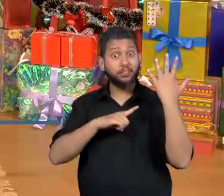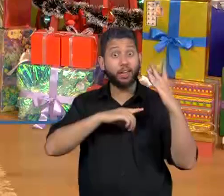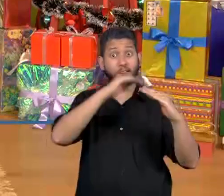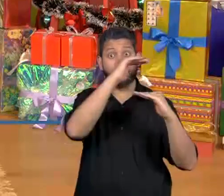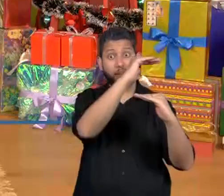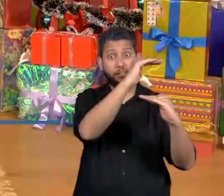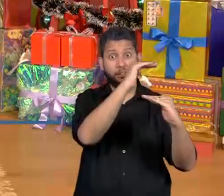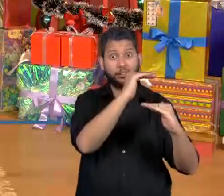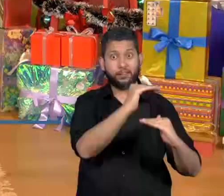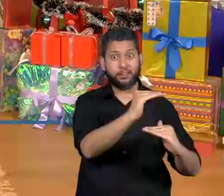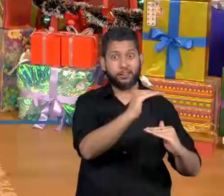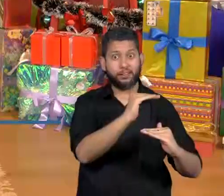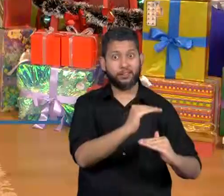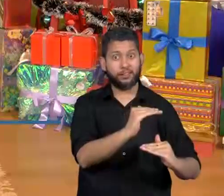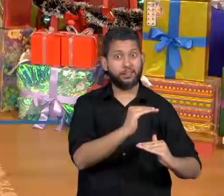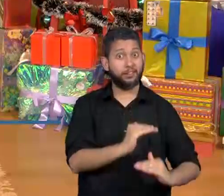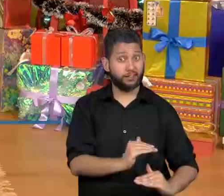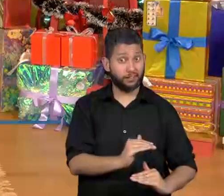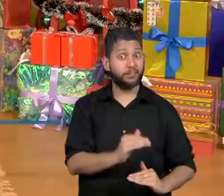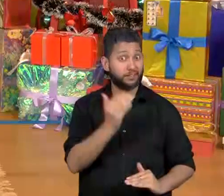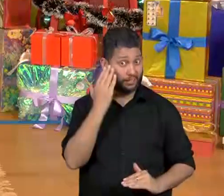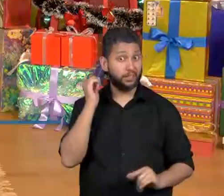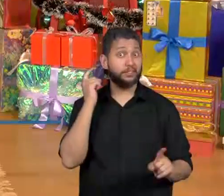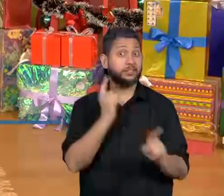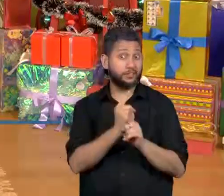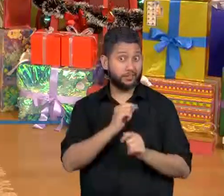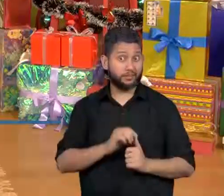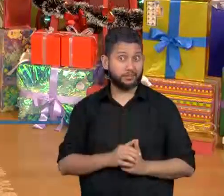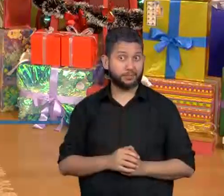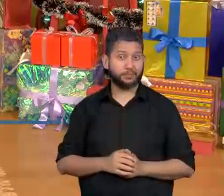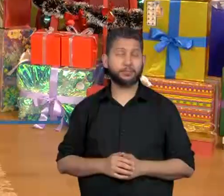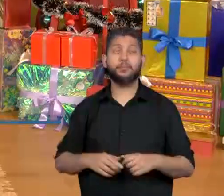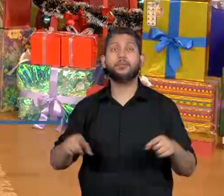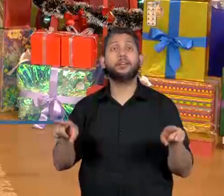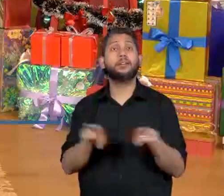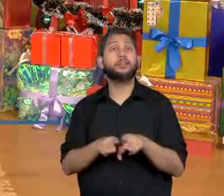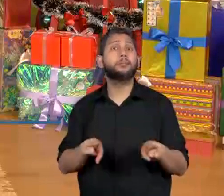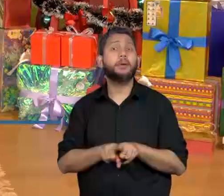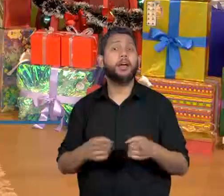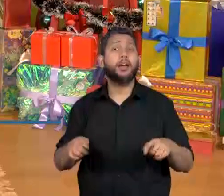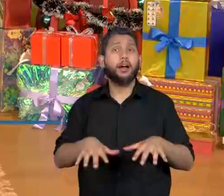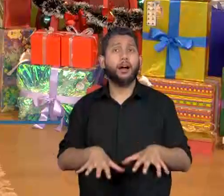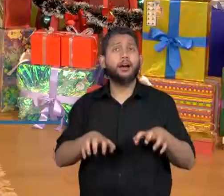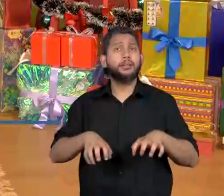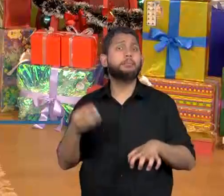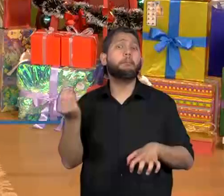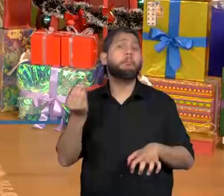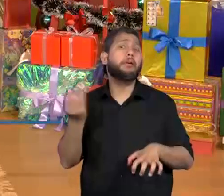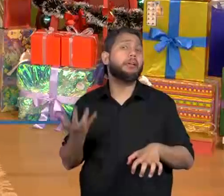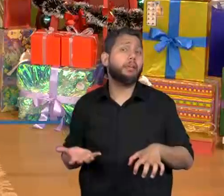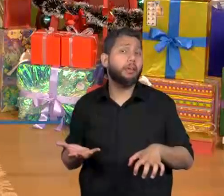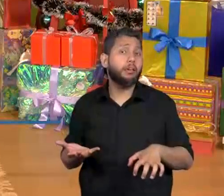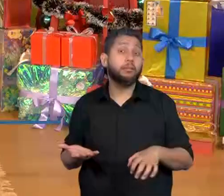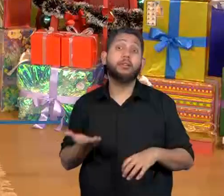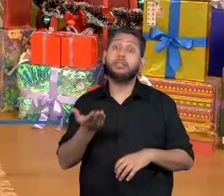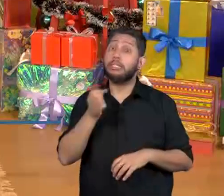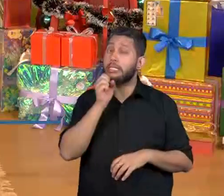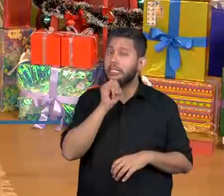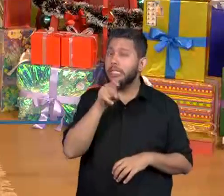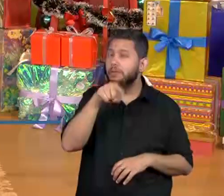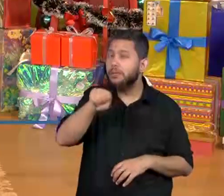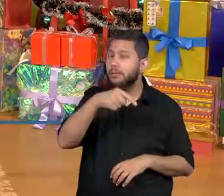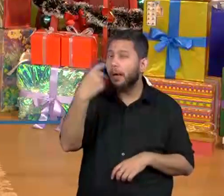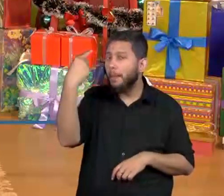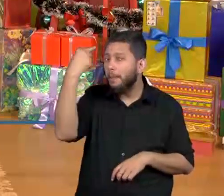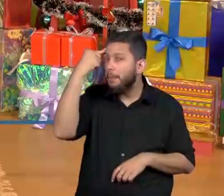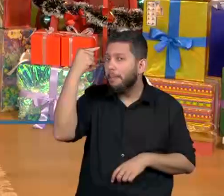vão acertar aí o que são as raízes. E na questão também da função da raiz, né? Se eles